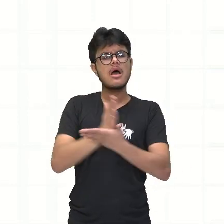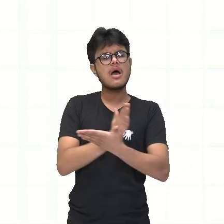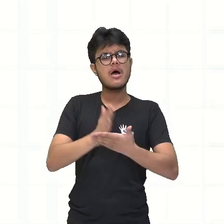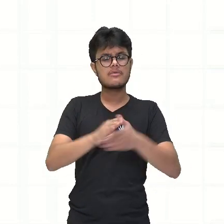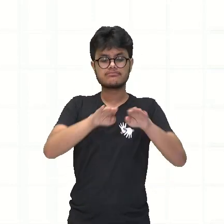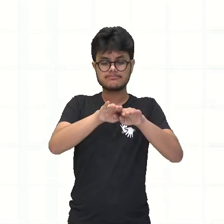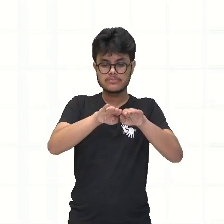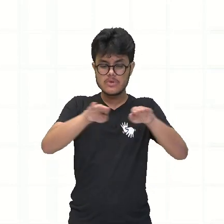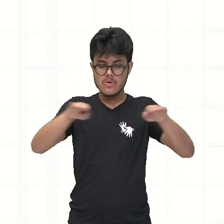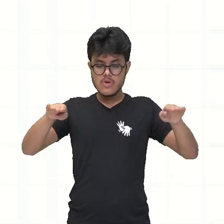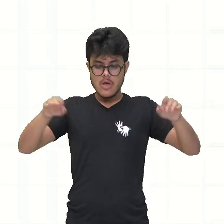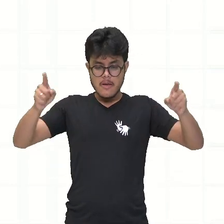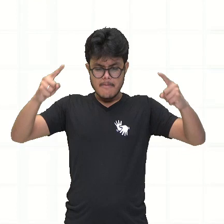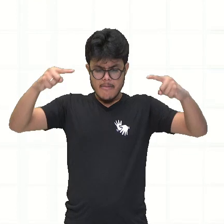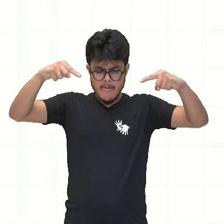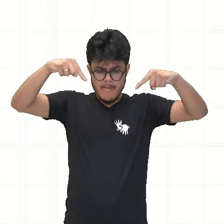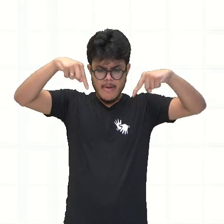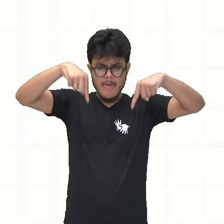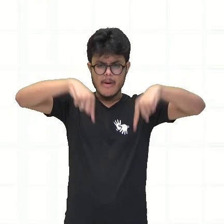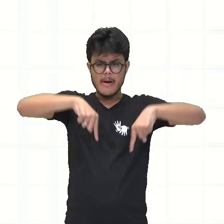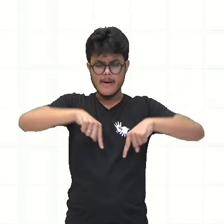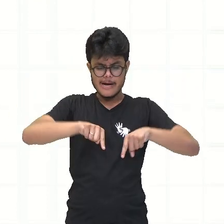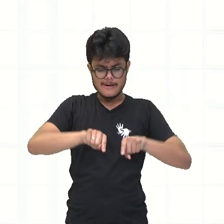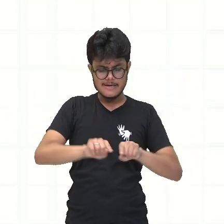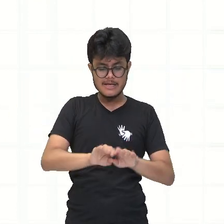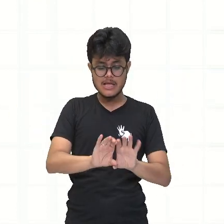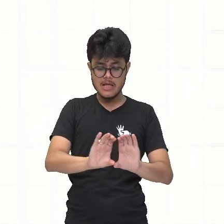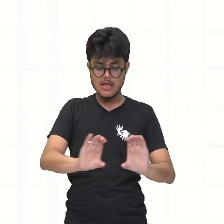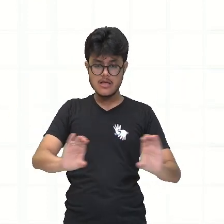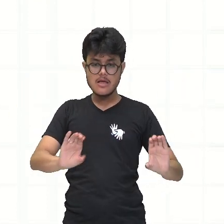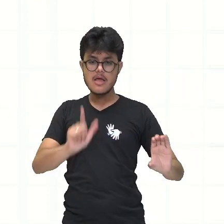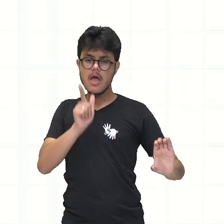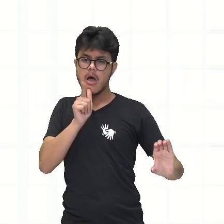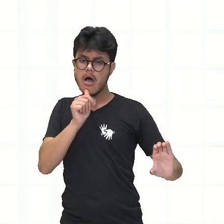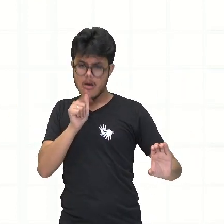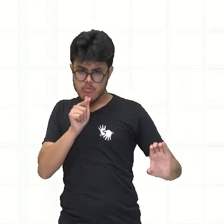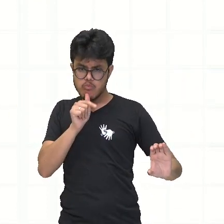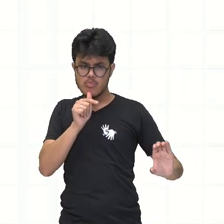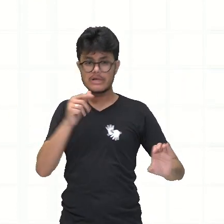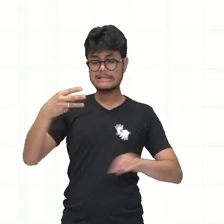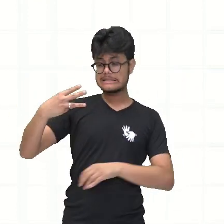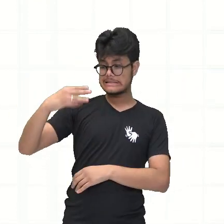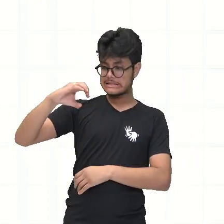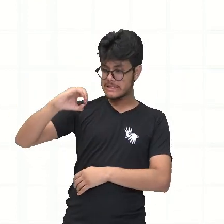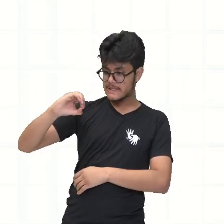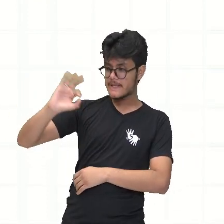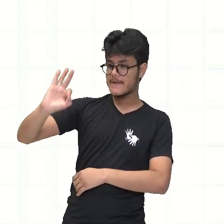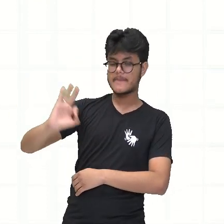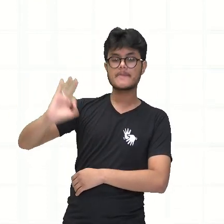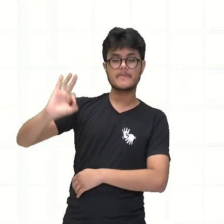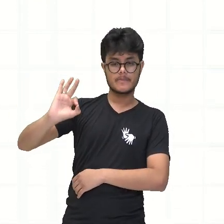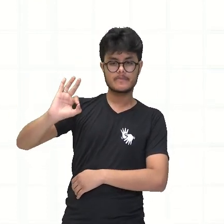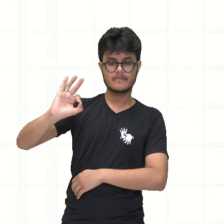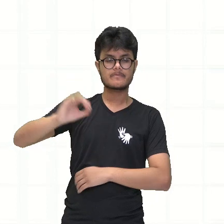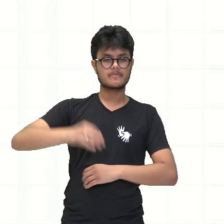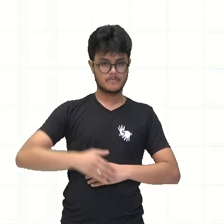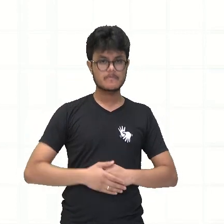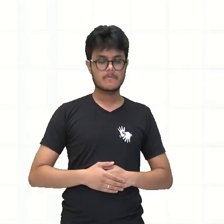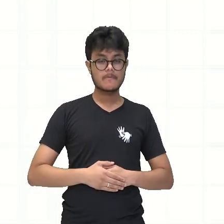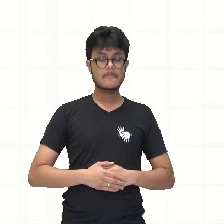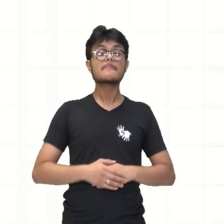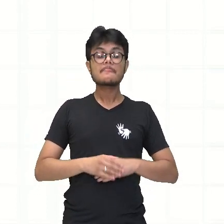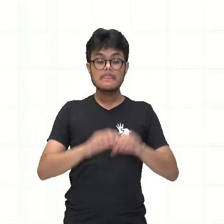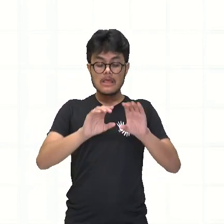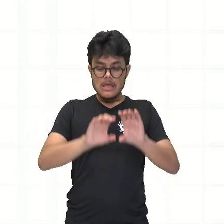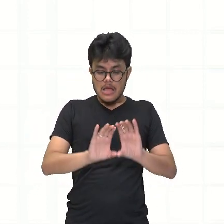os aquíferos, eles são muito utilizados ali para bombeamento de água, né? De uso industrial,